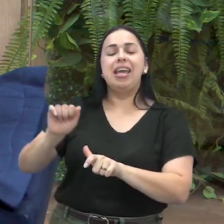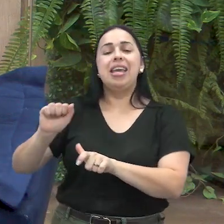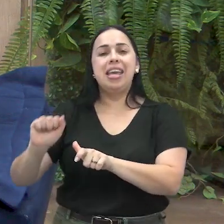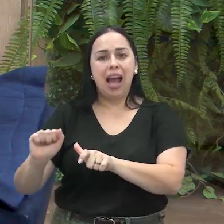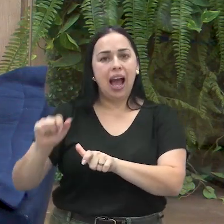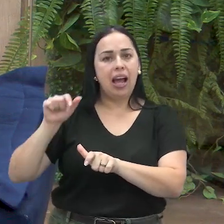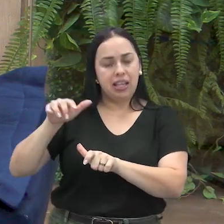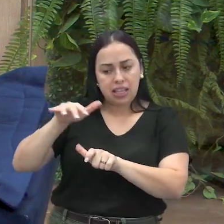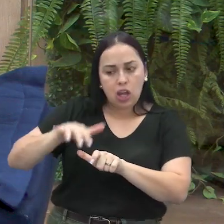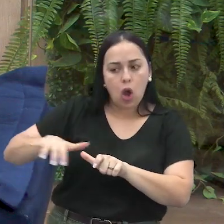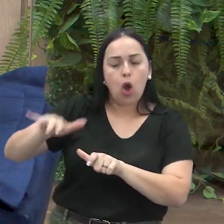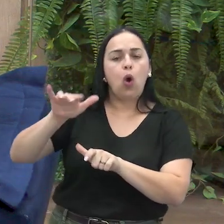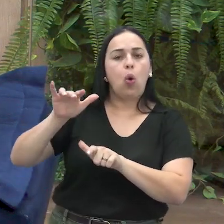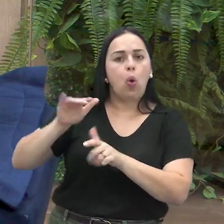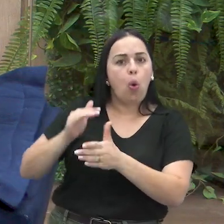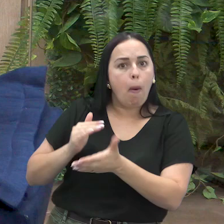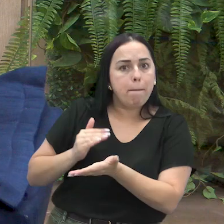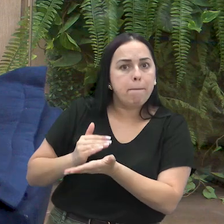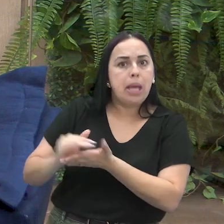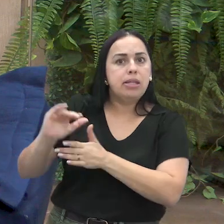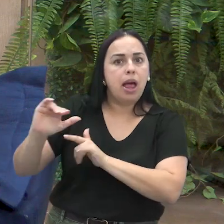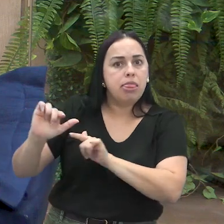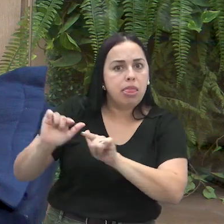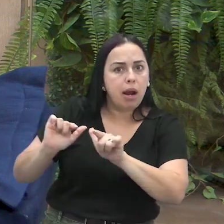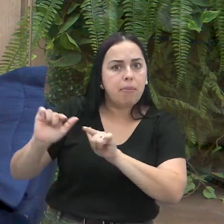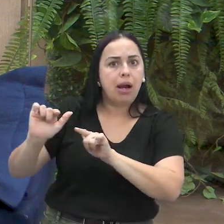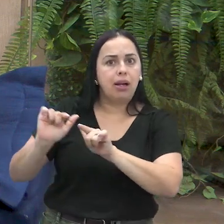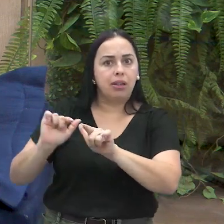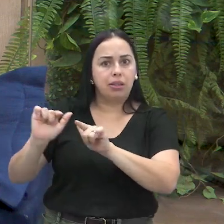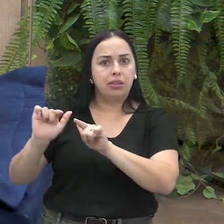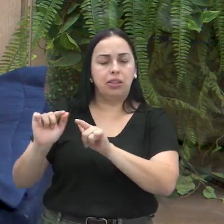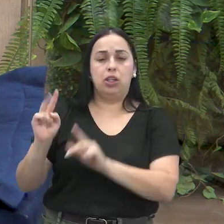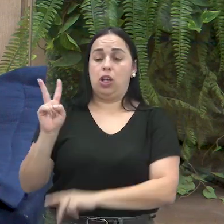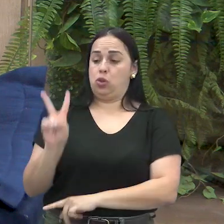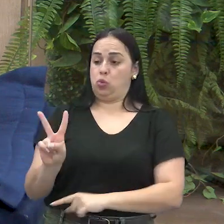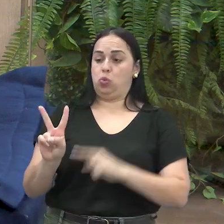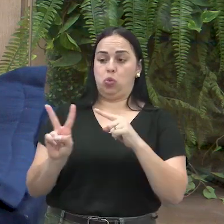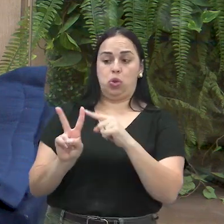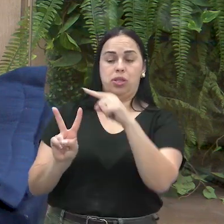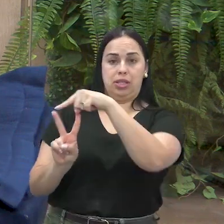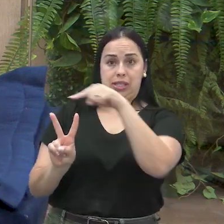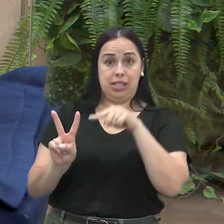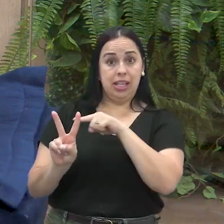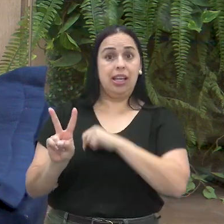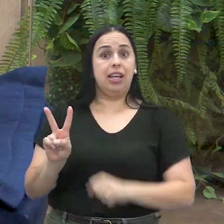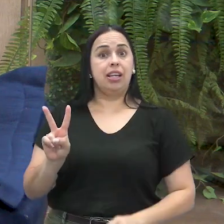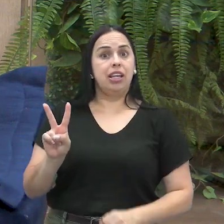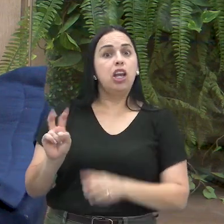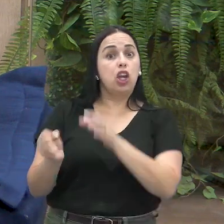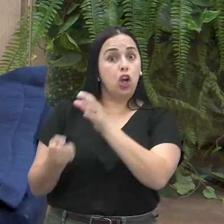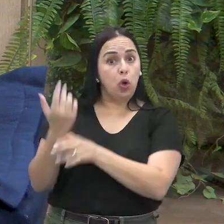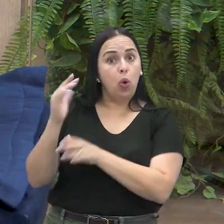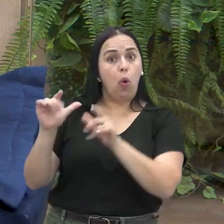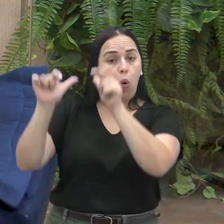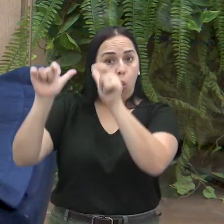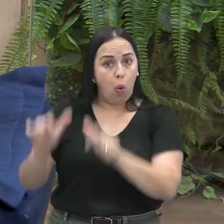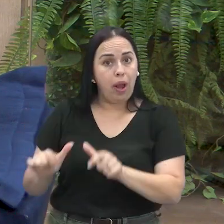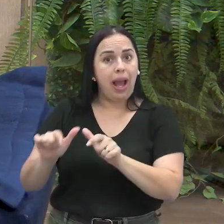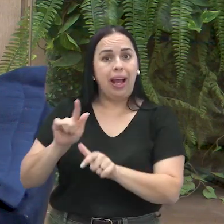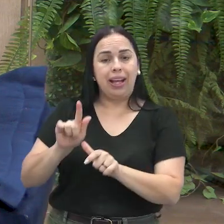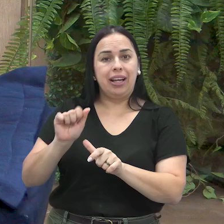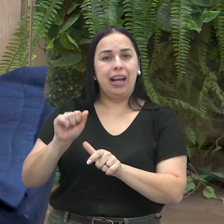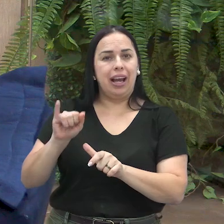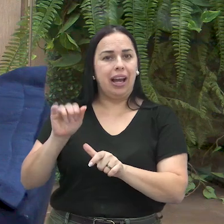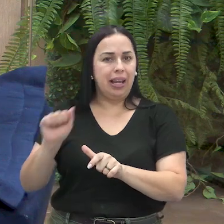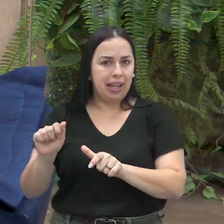entidades nesse segmento, começa a surgir, né, as duas criadoras do Gaia, né, que tiveram a ideia,